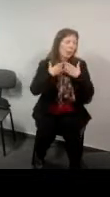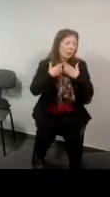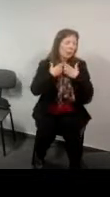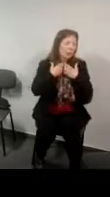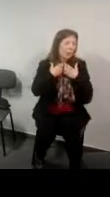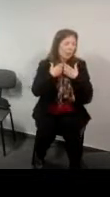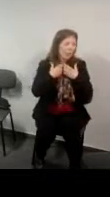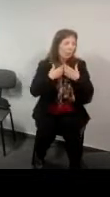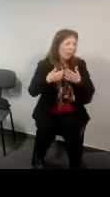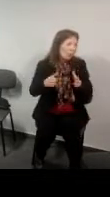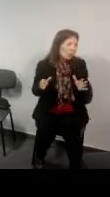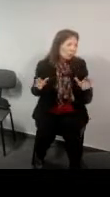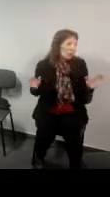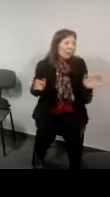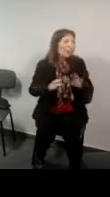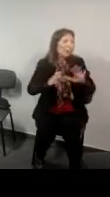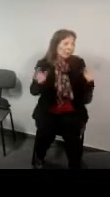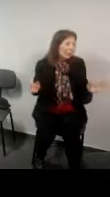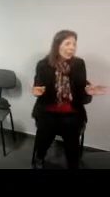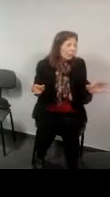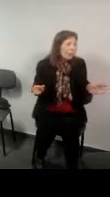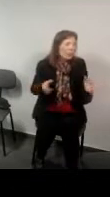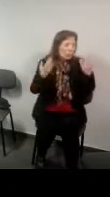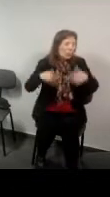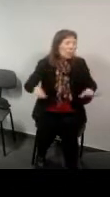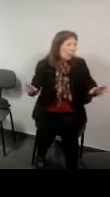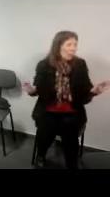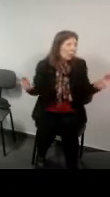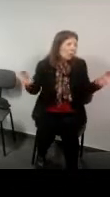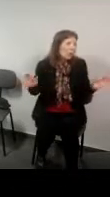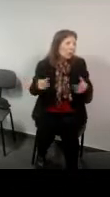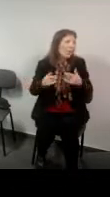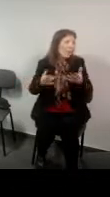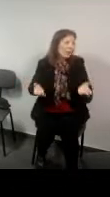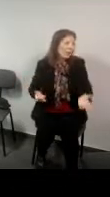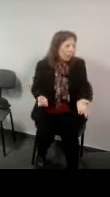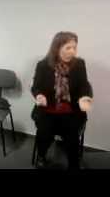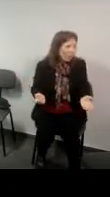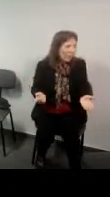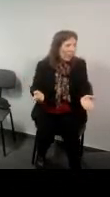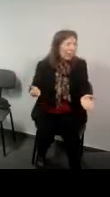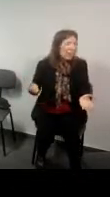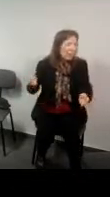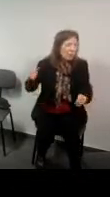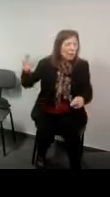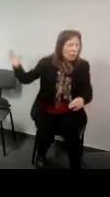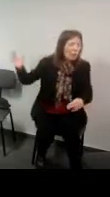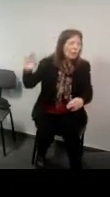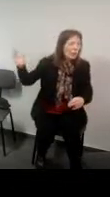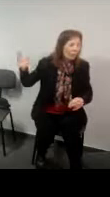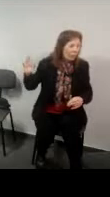que a harmonização do nariz, o magnetizador vai ter que estar harmonizado em todos os centros de força, como é que ele vai ficar atuando sem, né? Vai só